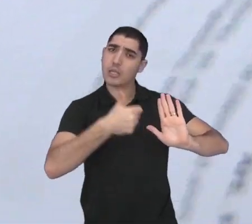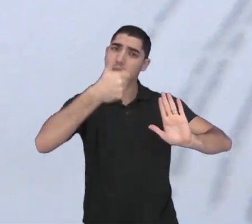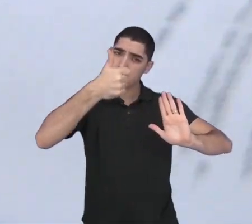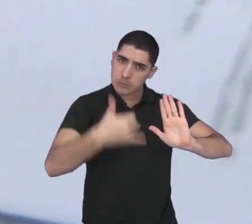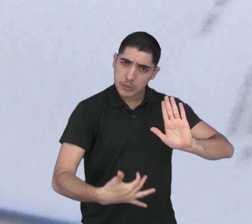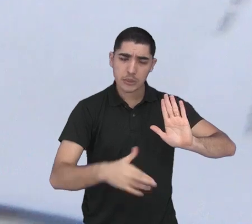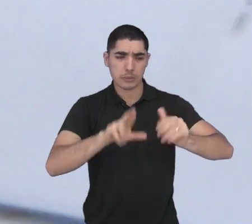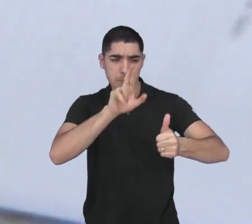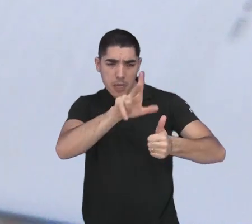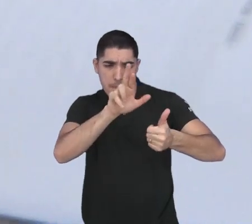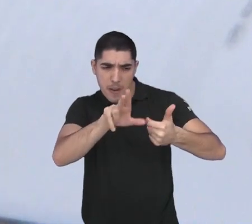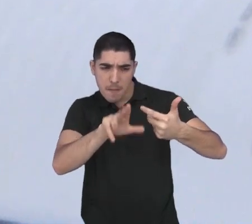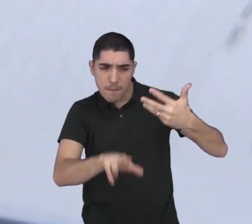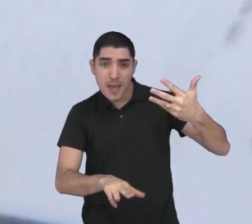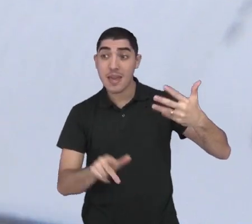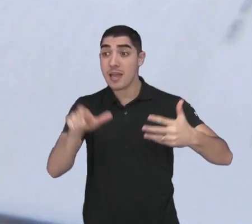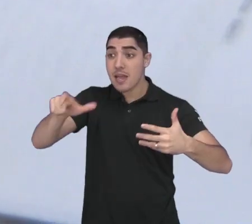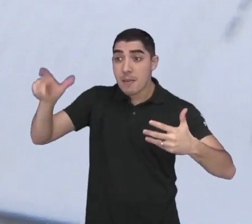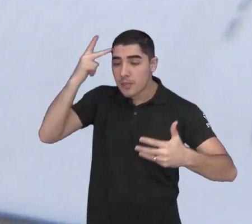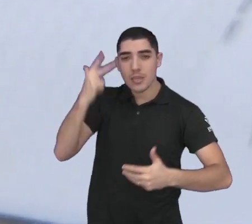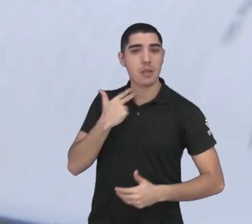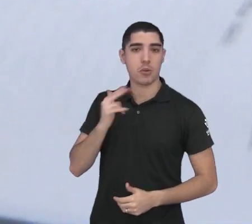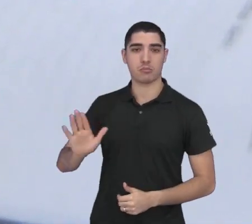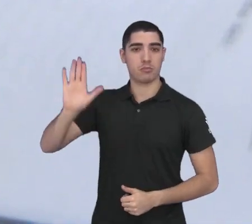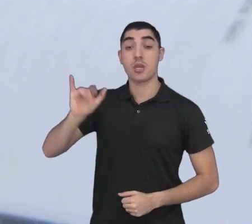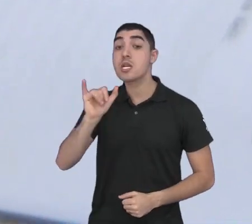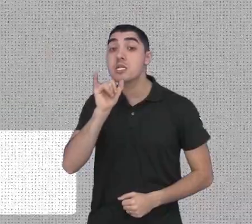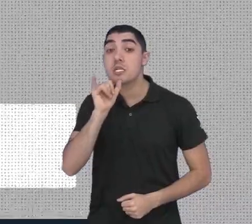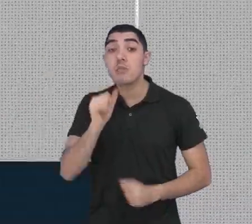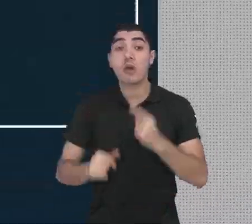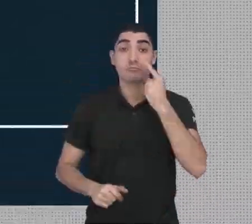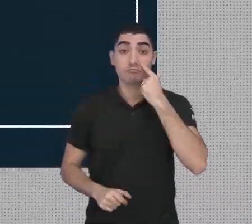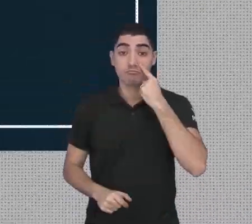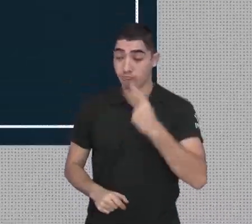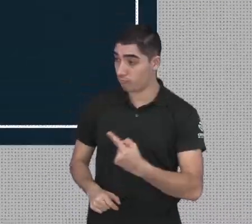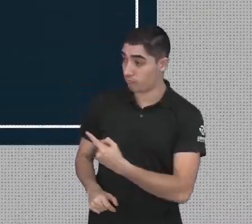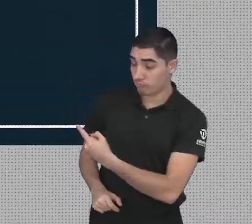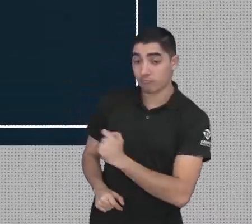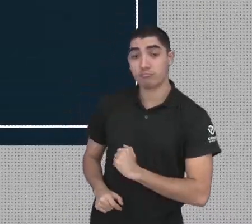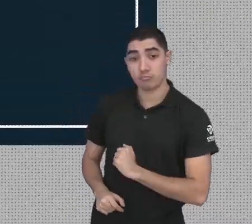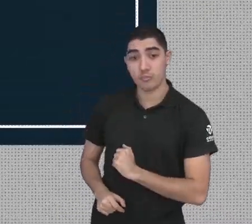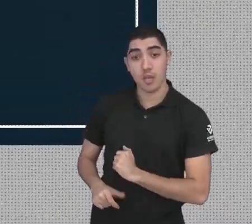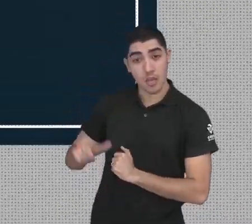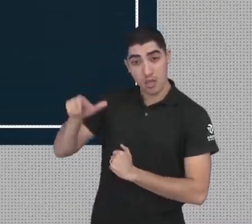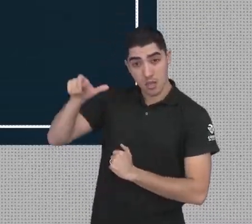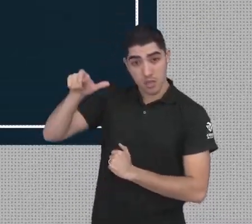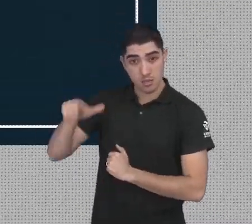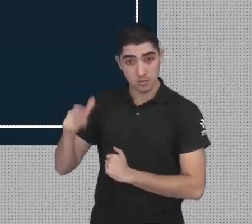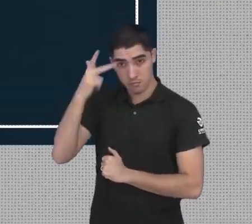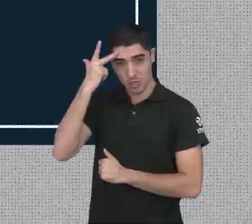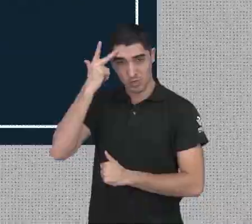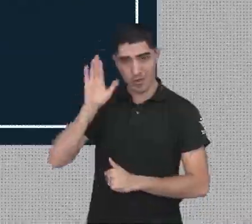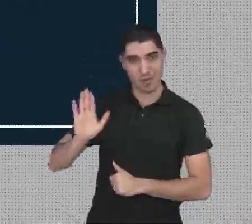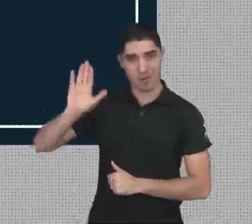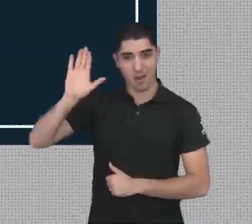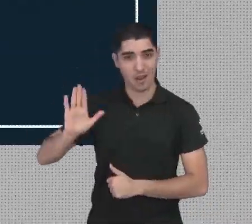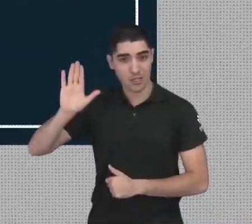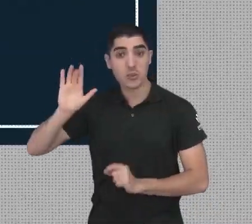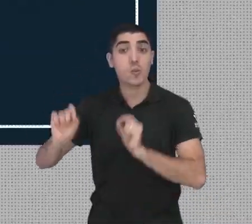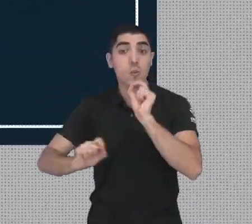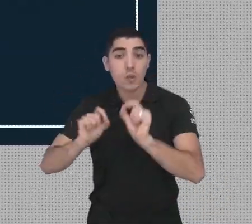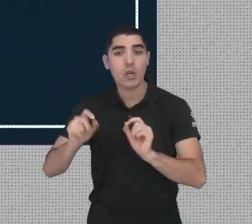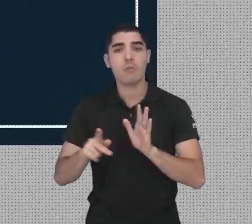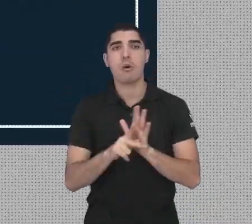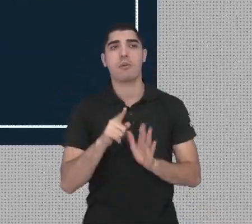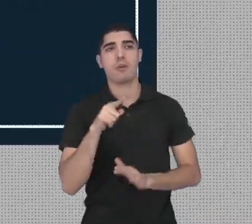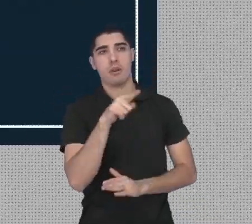elenca ainda uma série de casos que barram as candidaturas. Entre eles, impede que concorram a um cargo